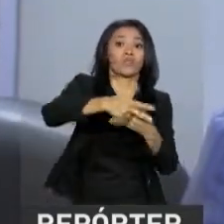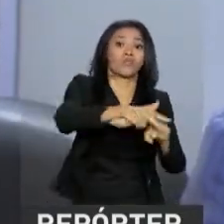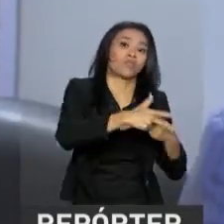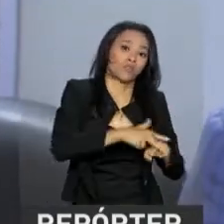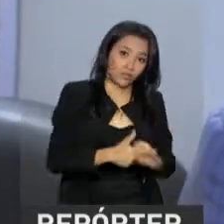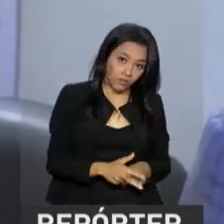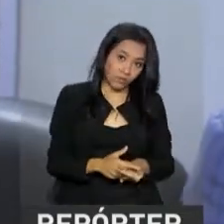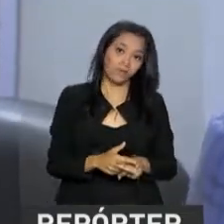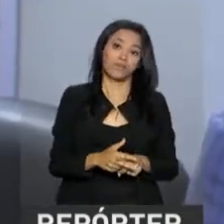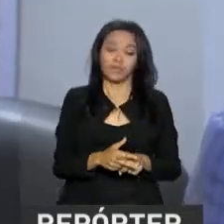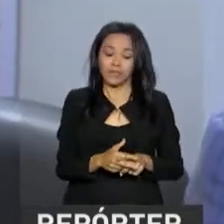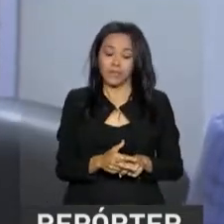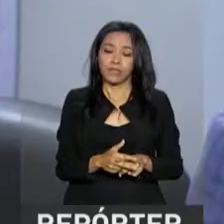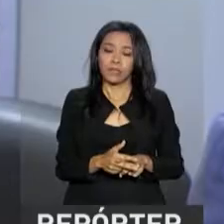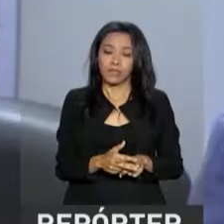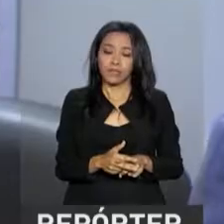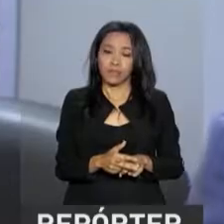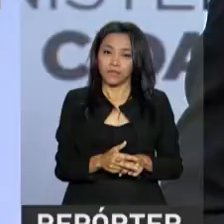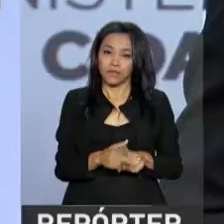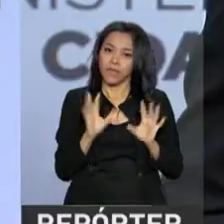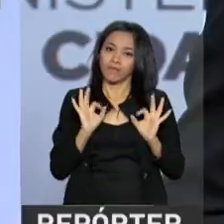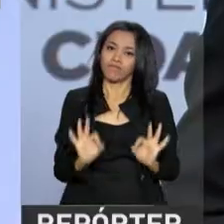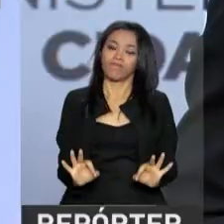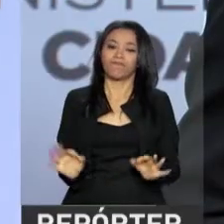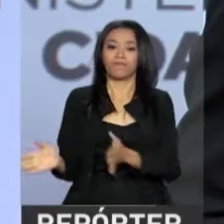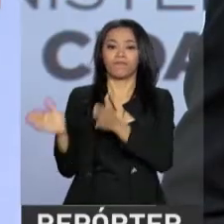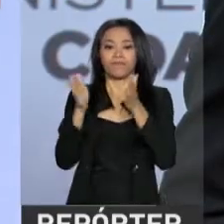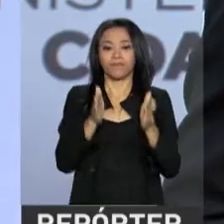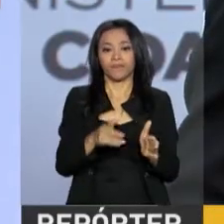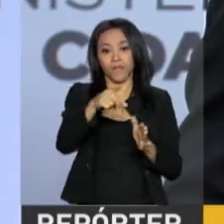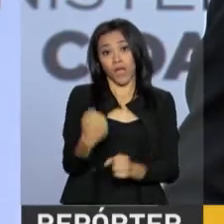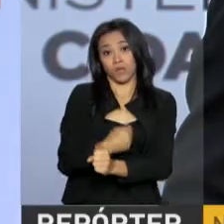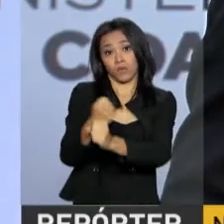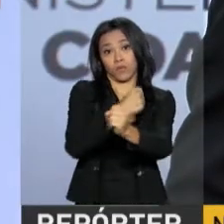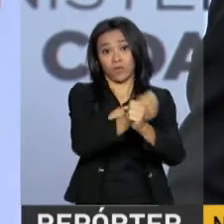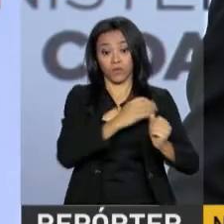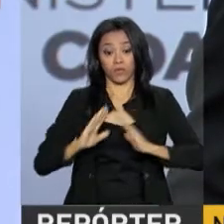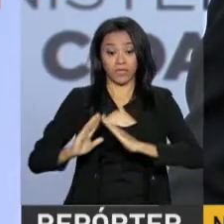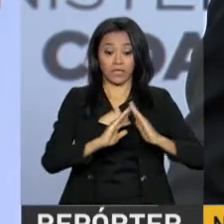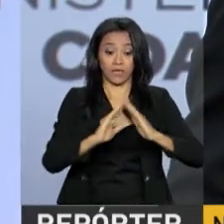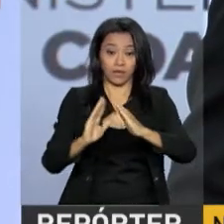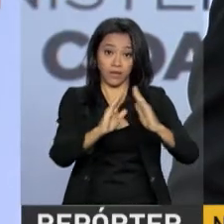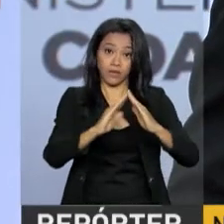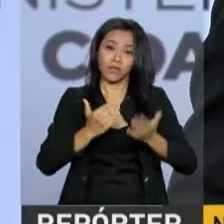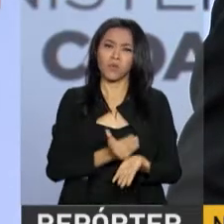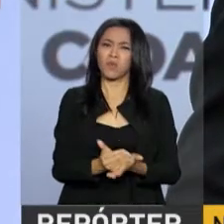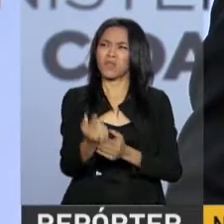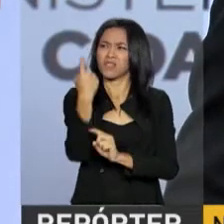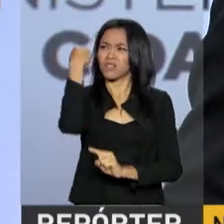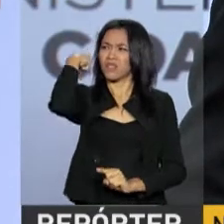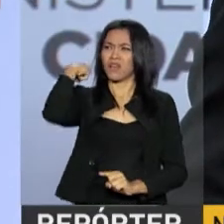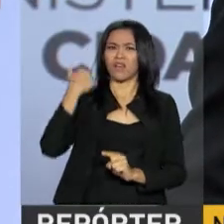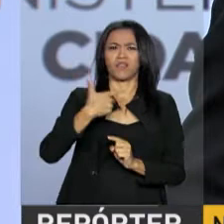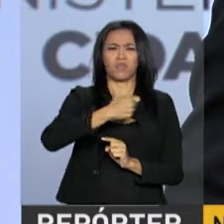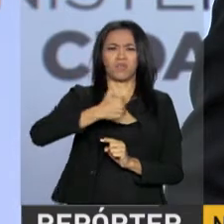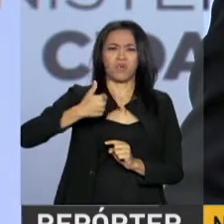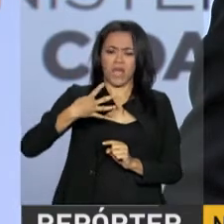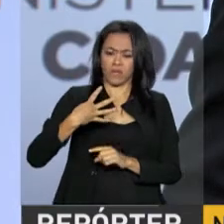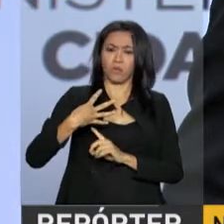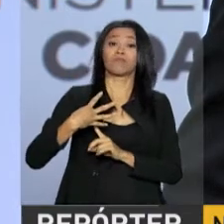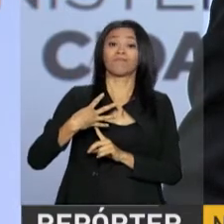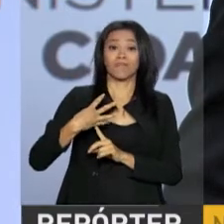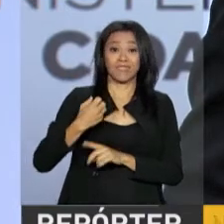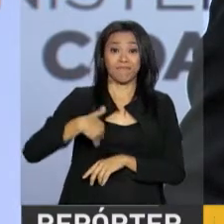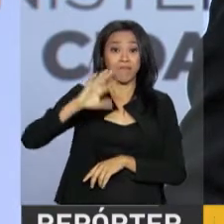acredito eu que pus definitivamente as obras do residencial canto da serra iniciaram em 2014 já se passaram mais